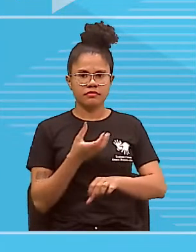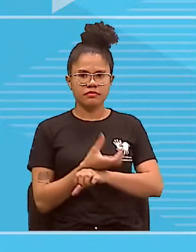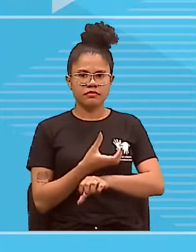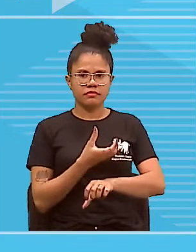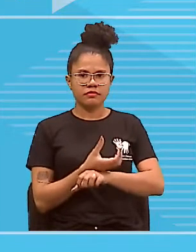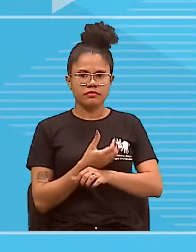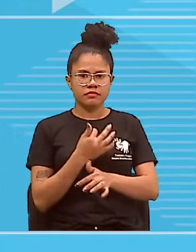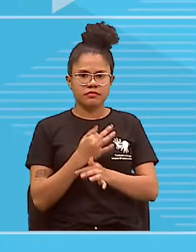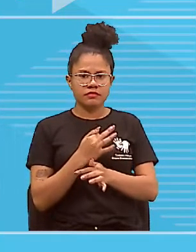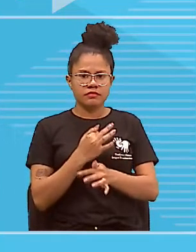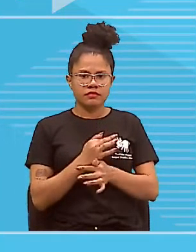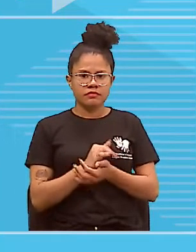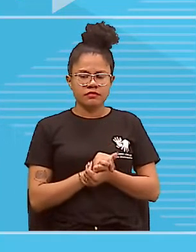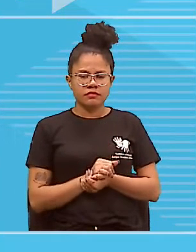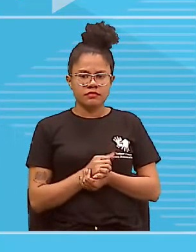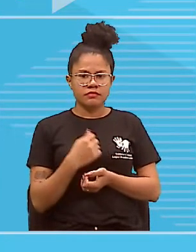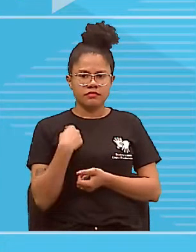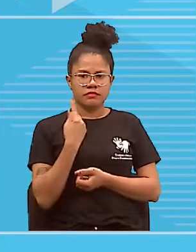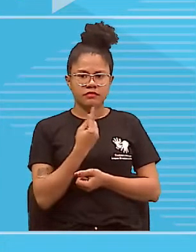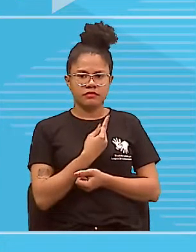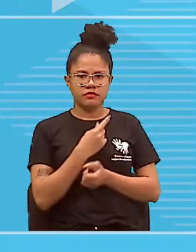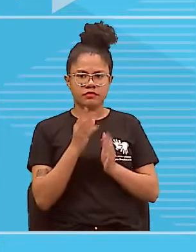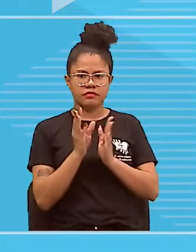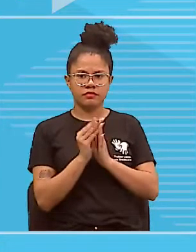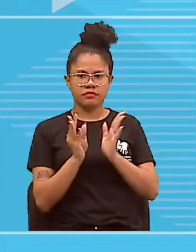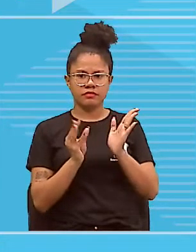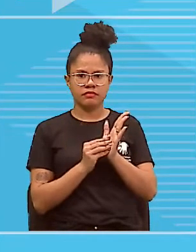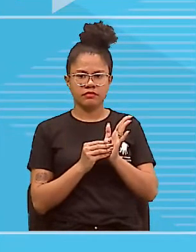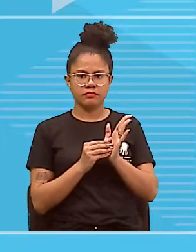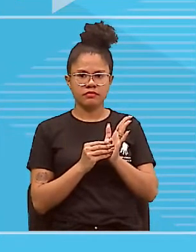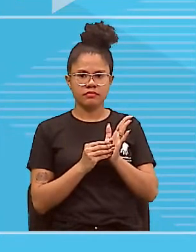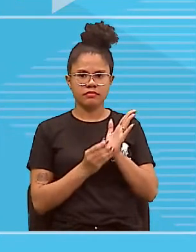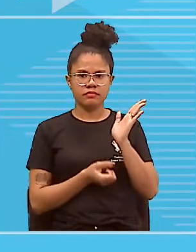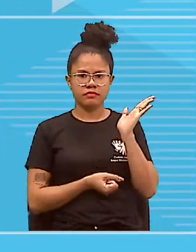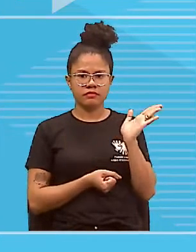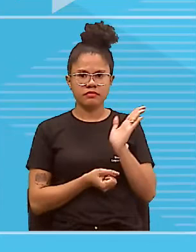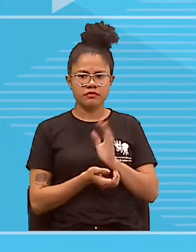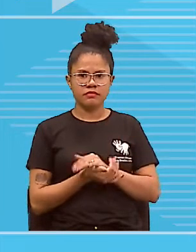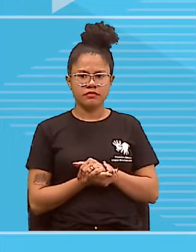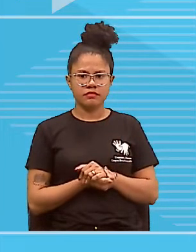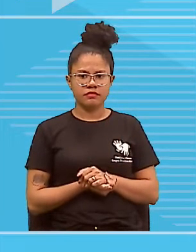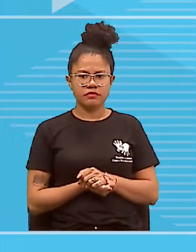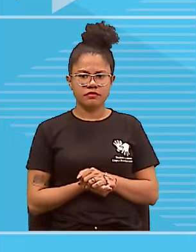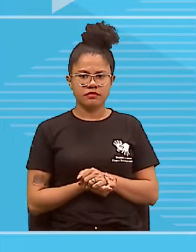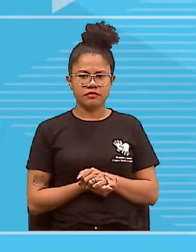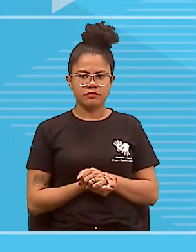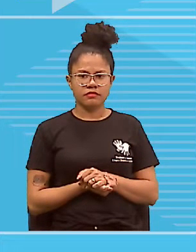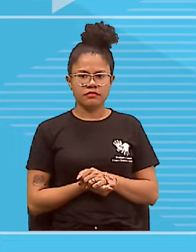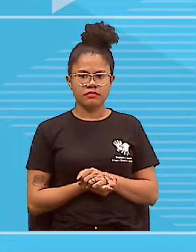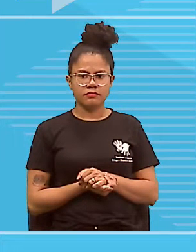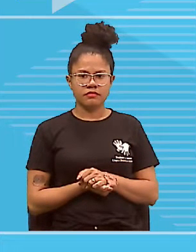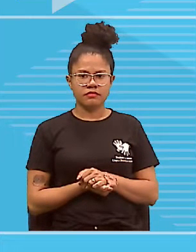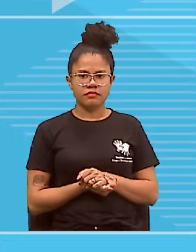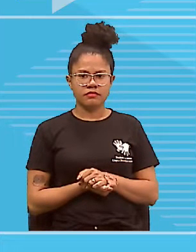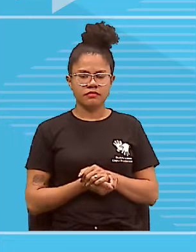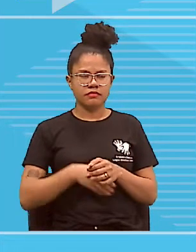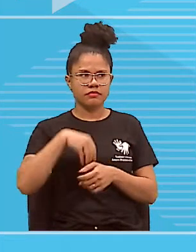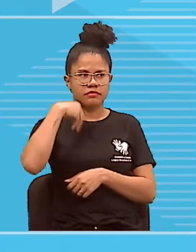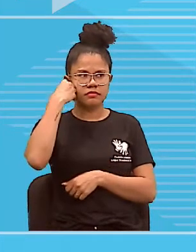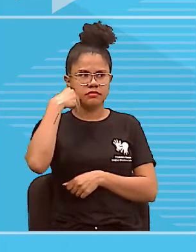e o nosso conteúdo de hoje é o conteúdo de óptica física experimento de Yang